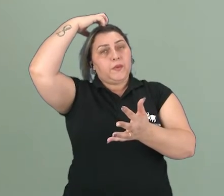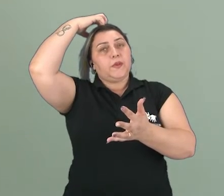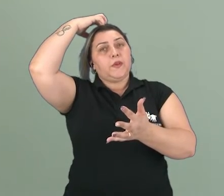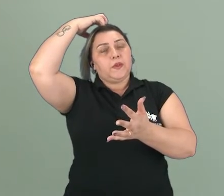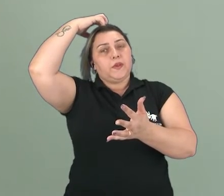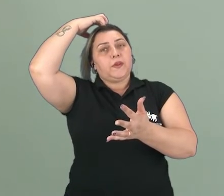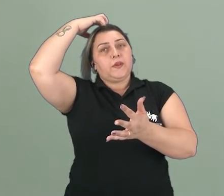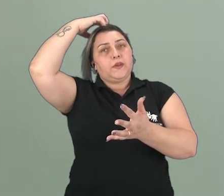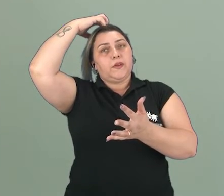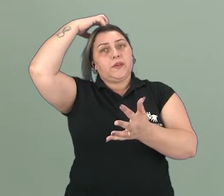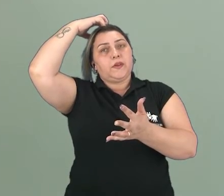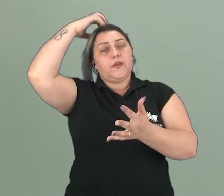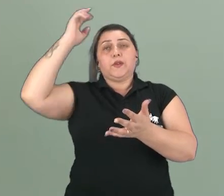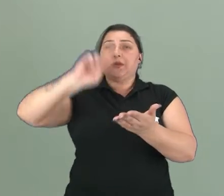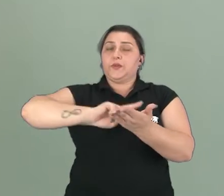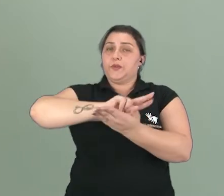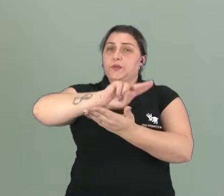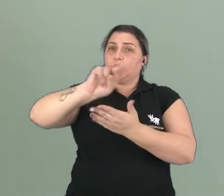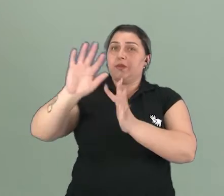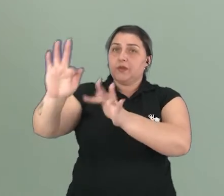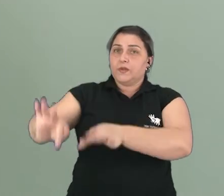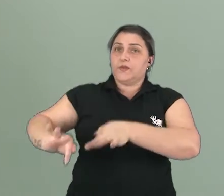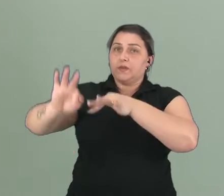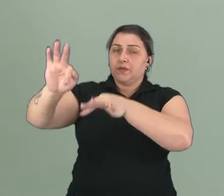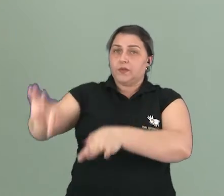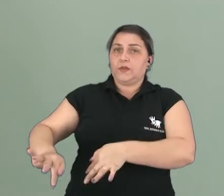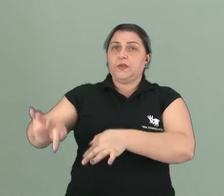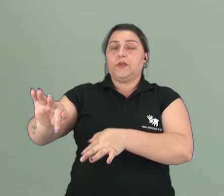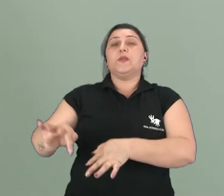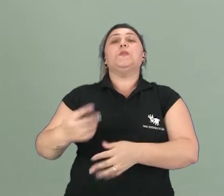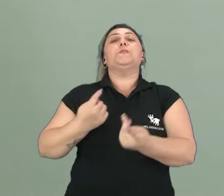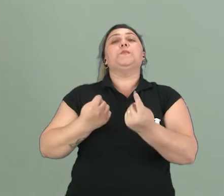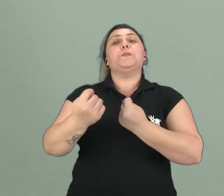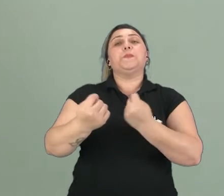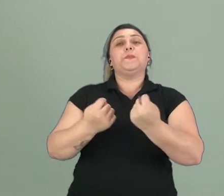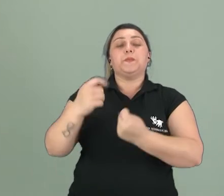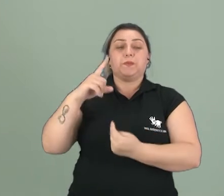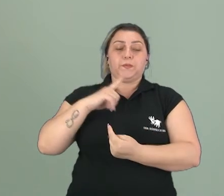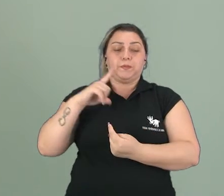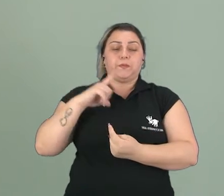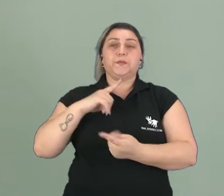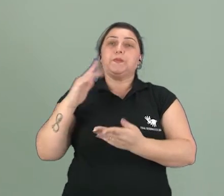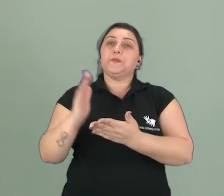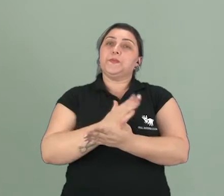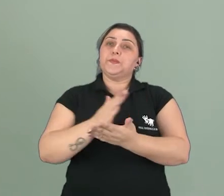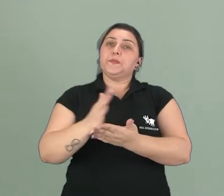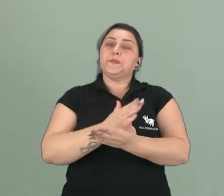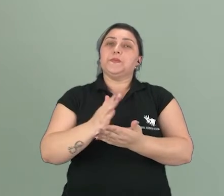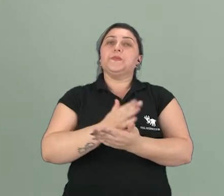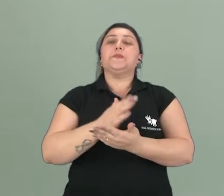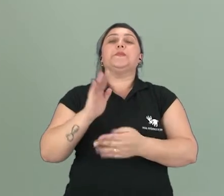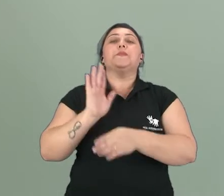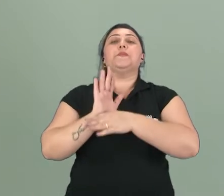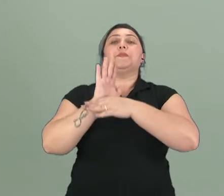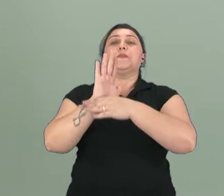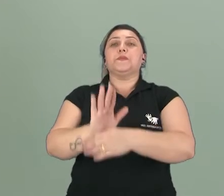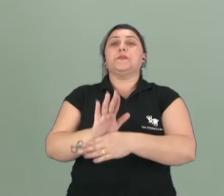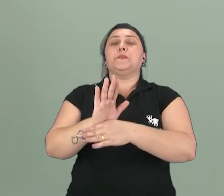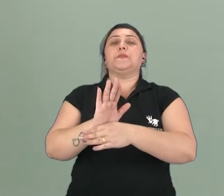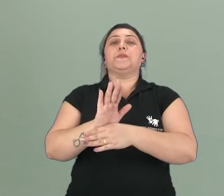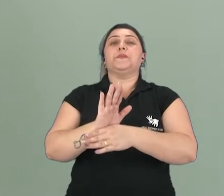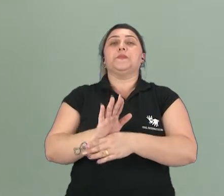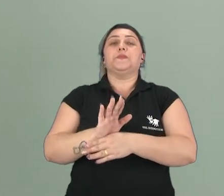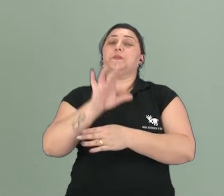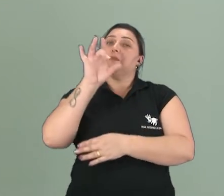centralizar o poder de diversos feudos que estavam sob seu controle. Então, determinadas atribuições que eram